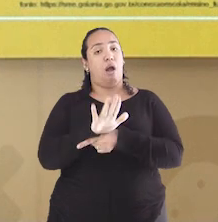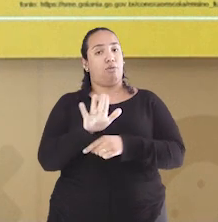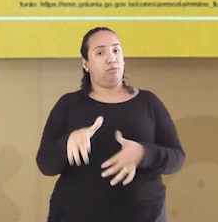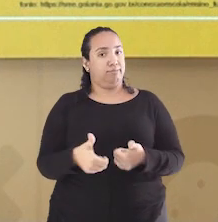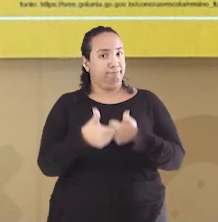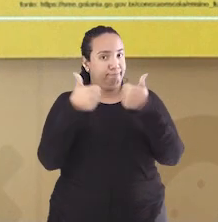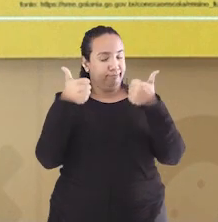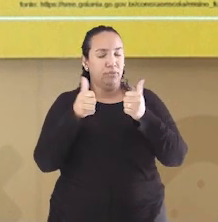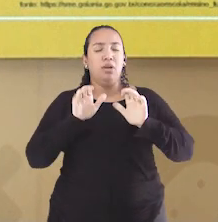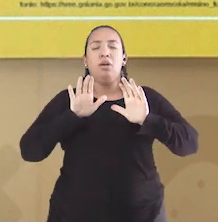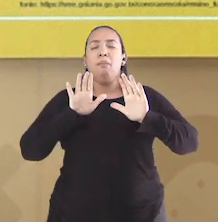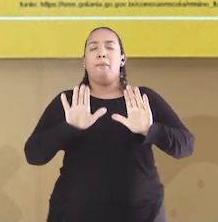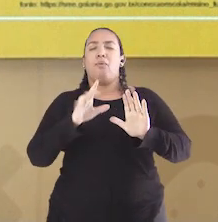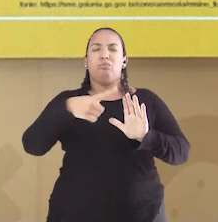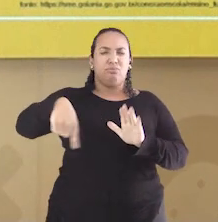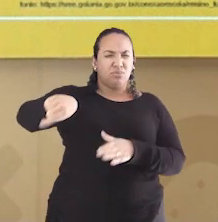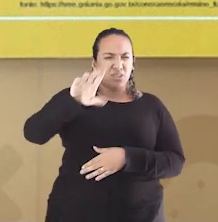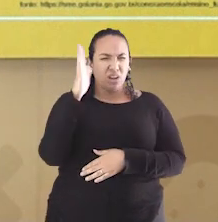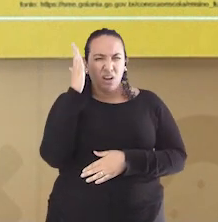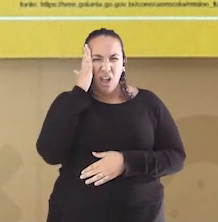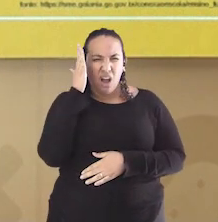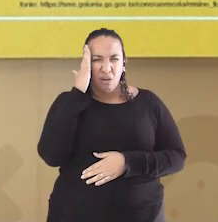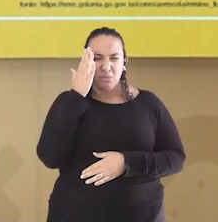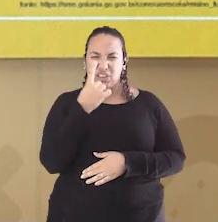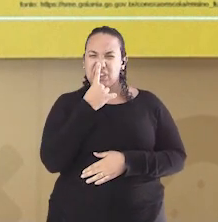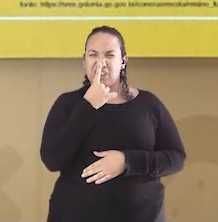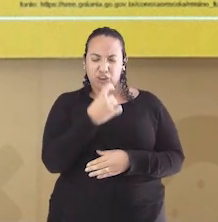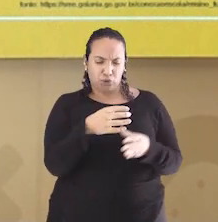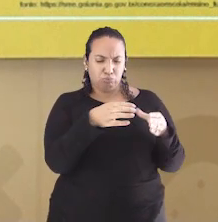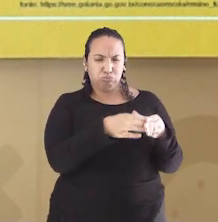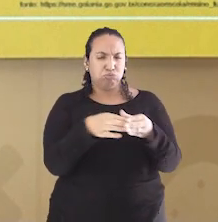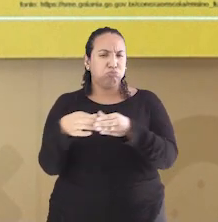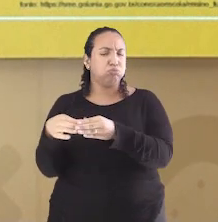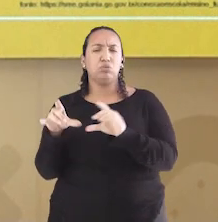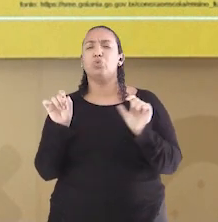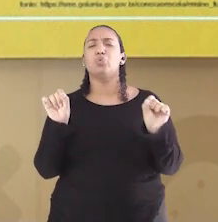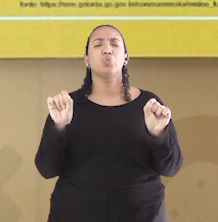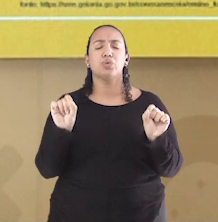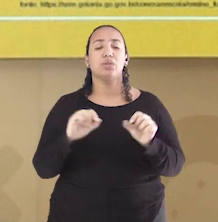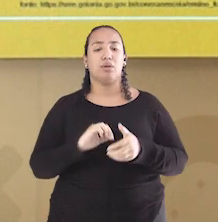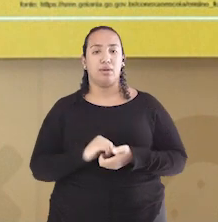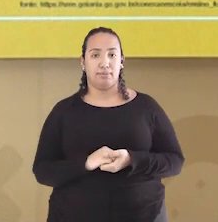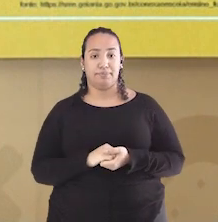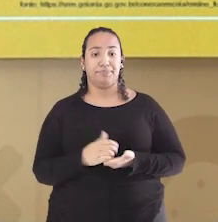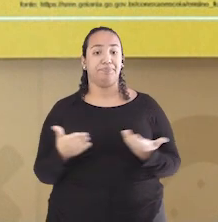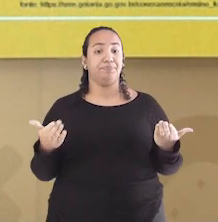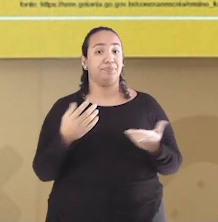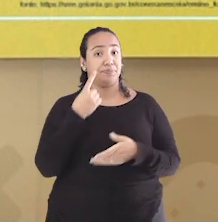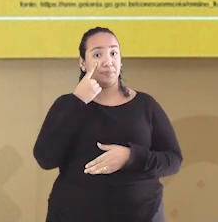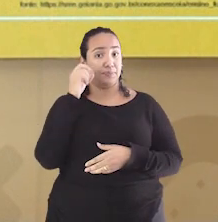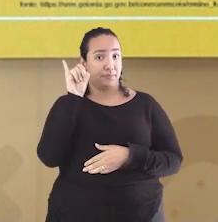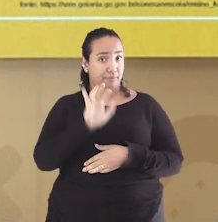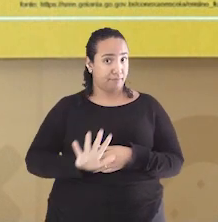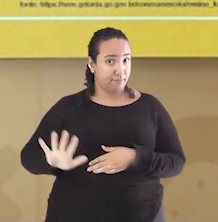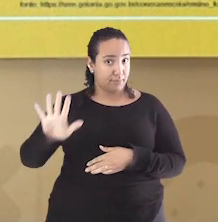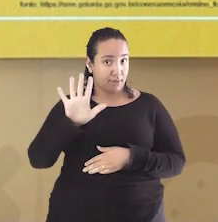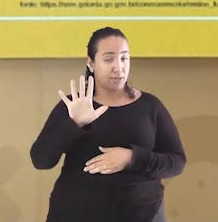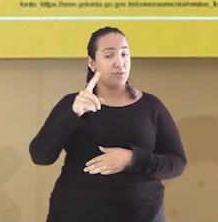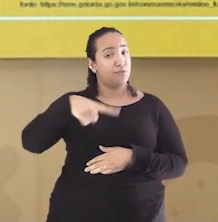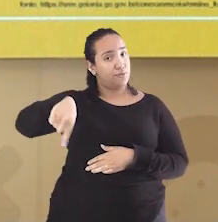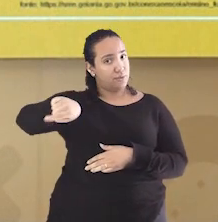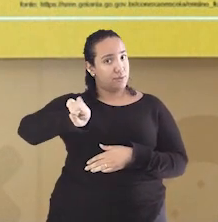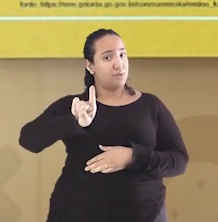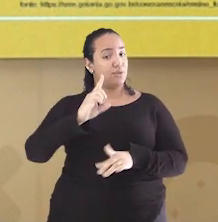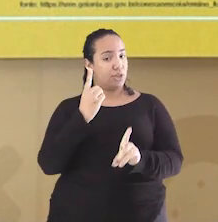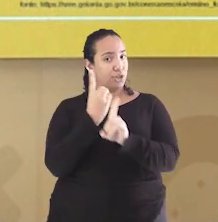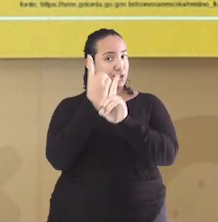melhor. Primeiramente, vocês sabem o que é a coleta seletiva? Observe na imagem que vocês